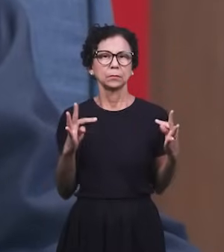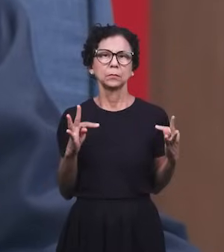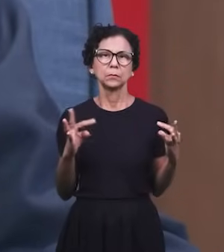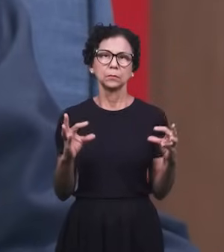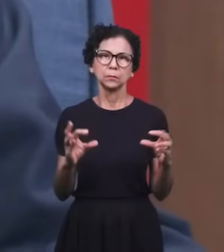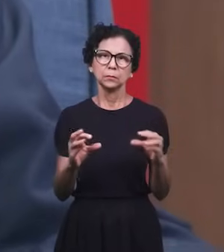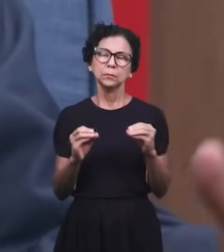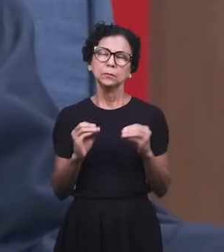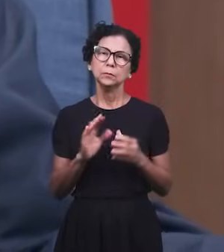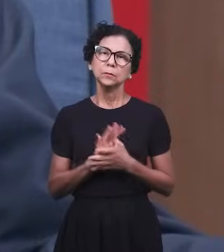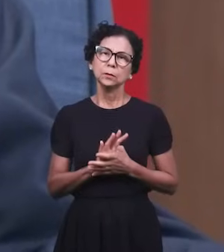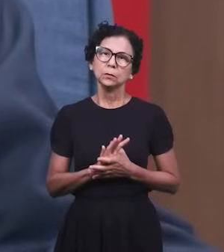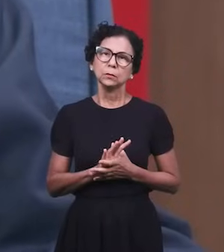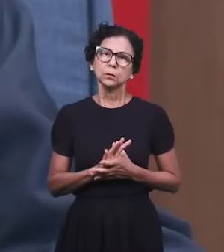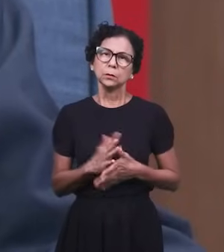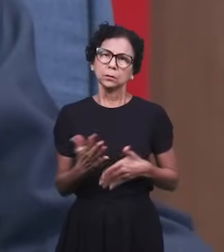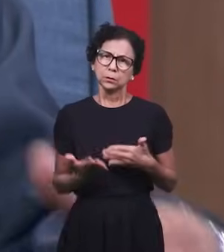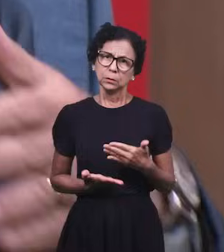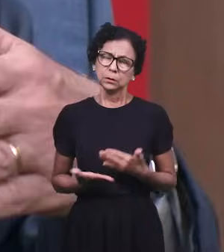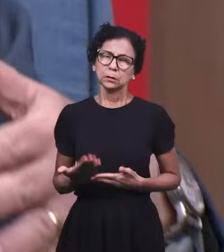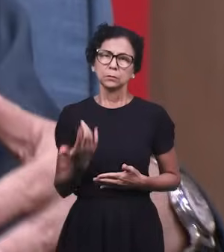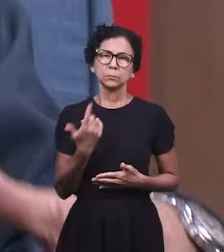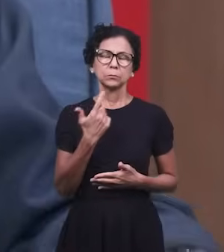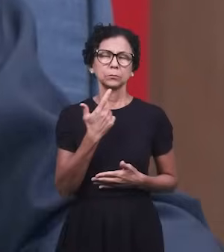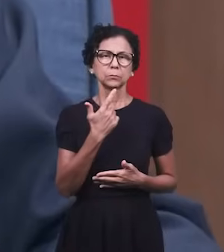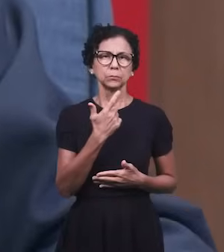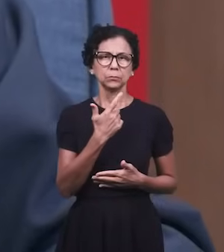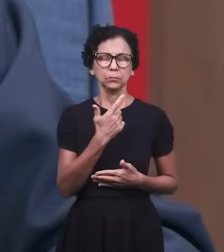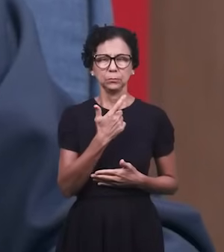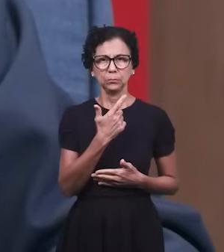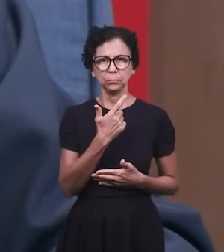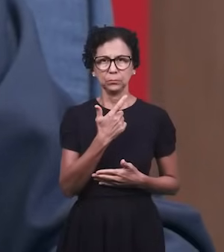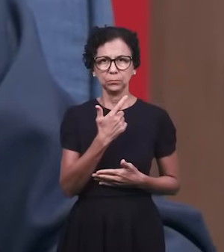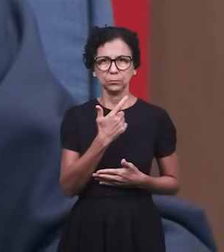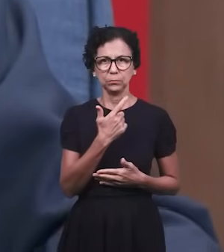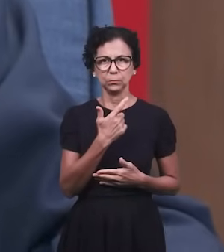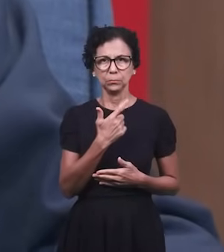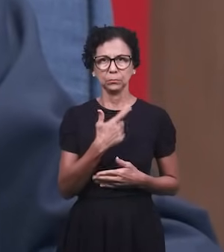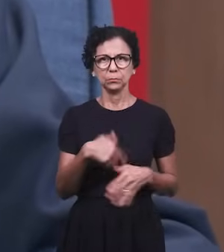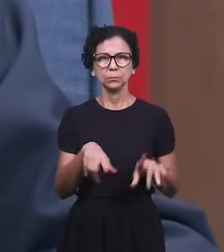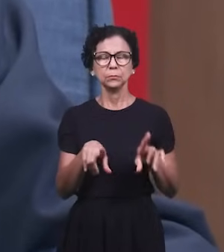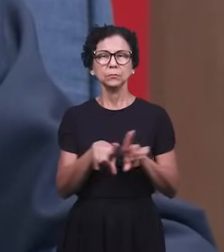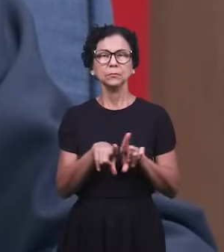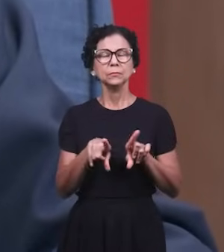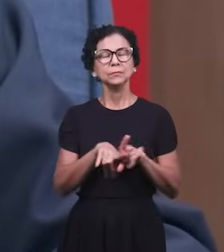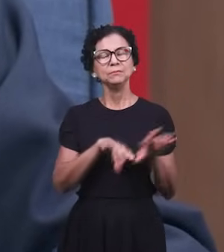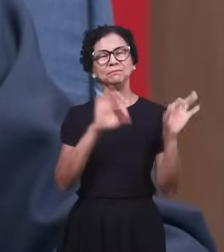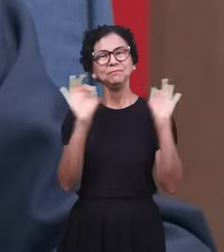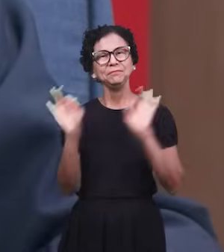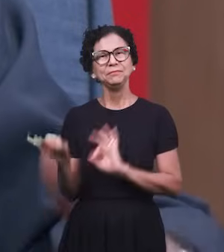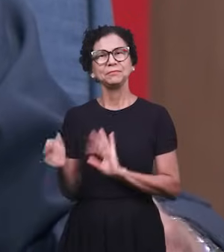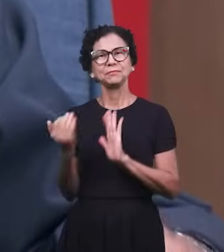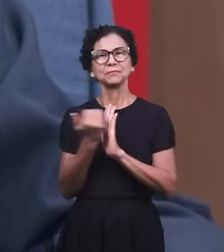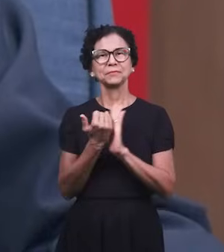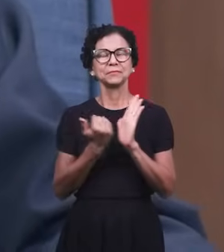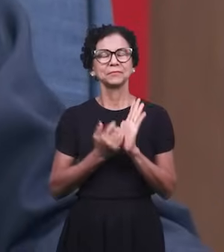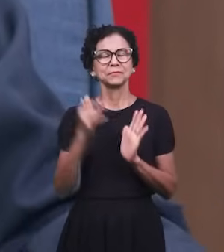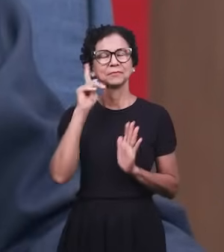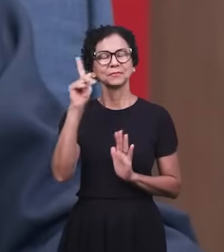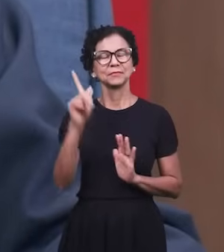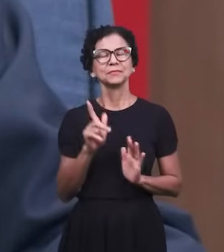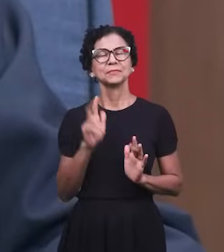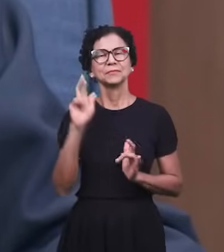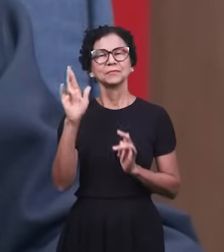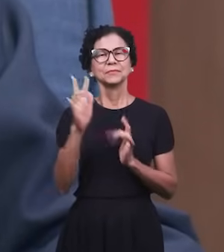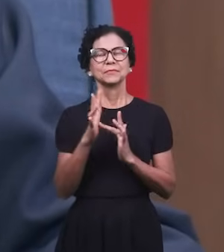aqueles da Igreja Cristã Maranata e outros irmãos também que nos veem, a todos a paz do Senhor. Nós vamos dar